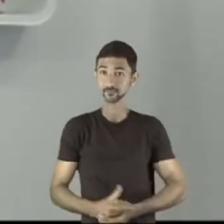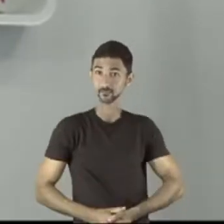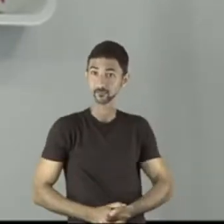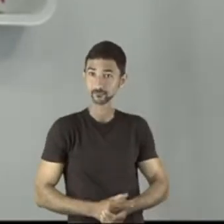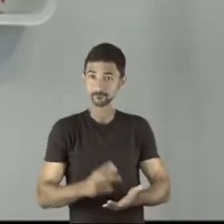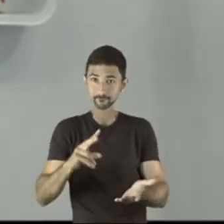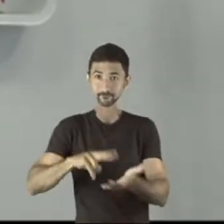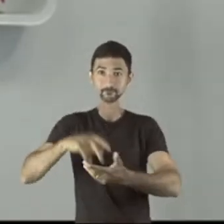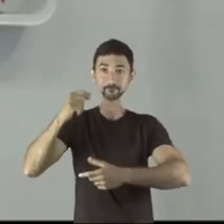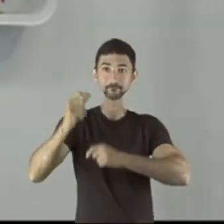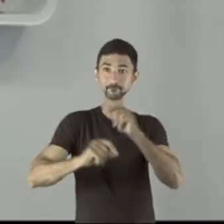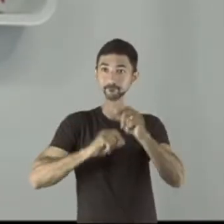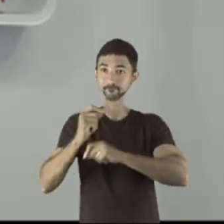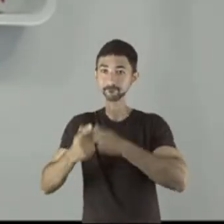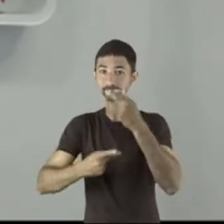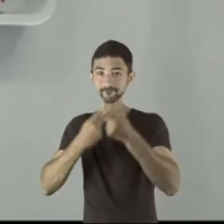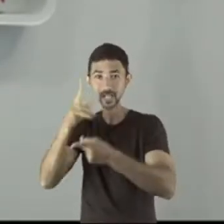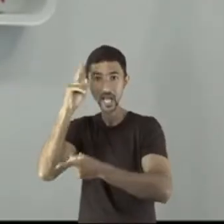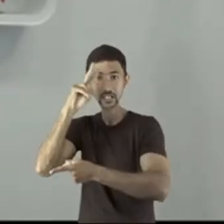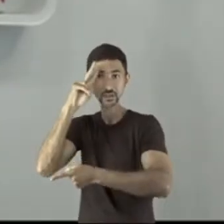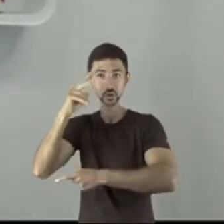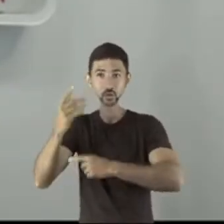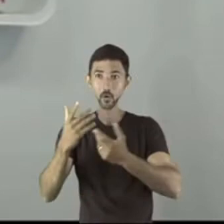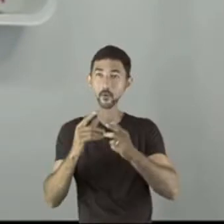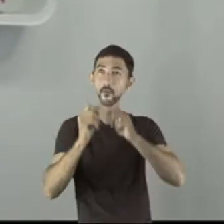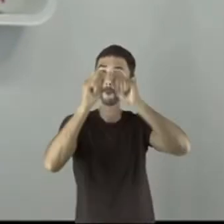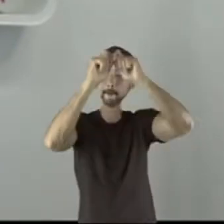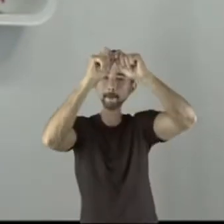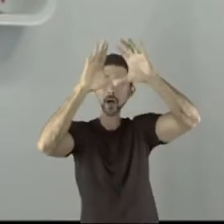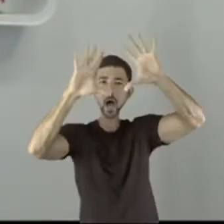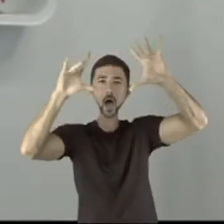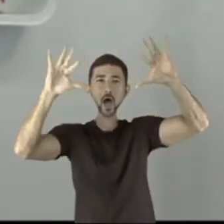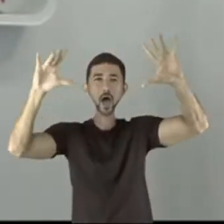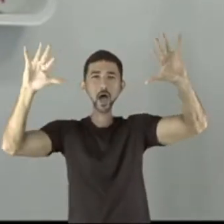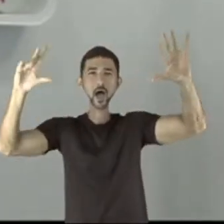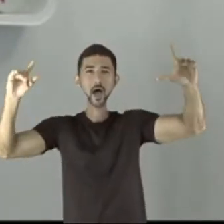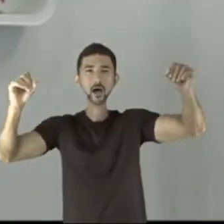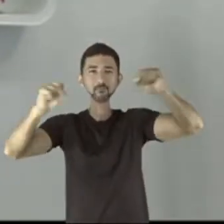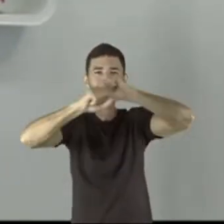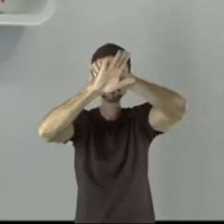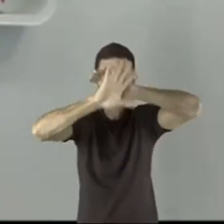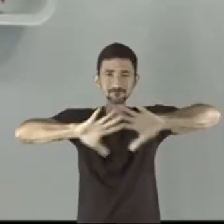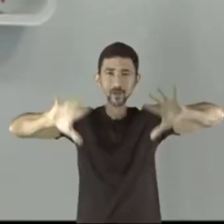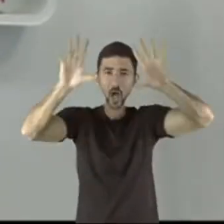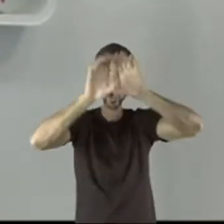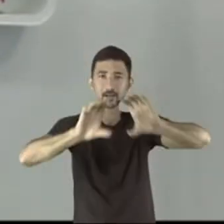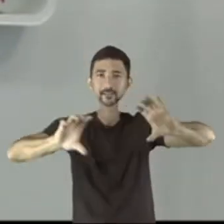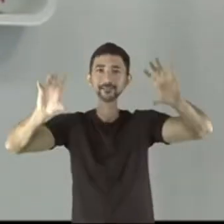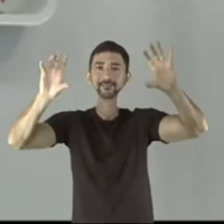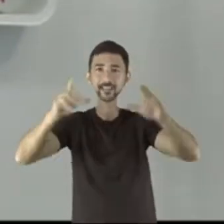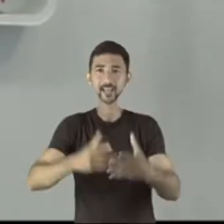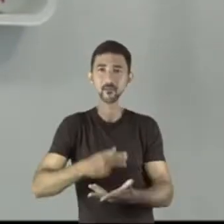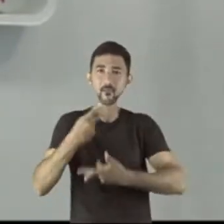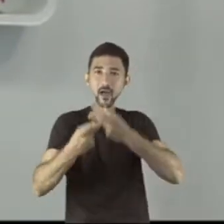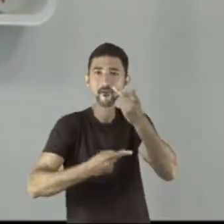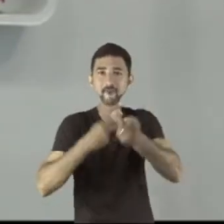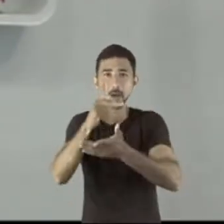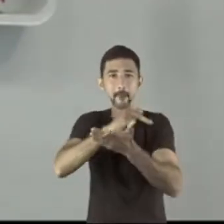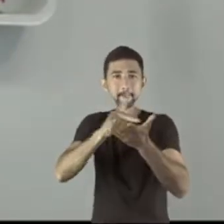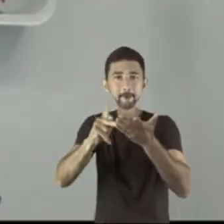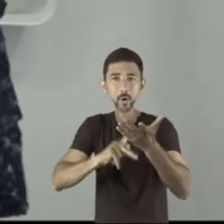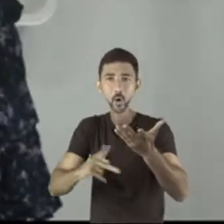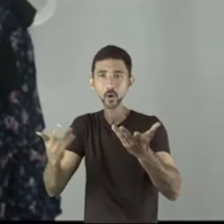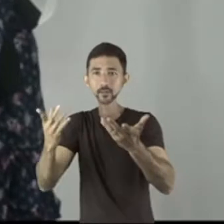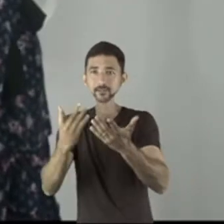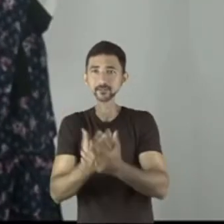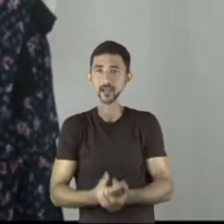Aumenta um ponto. quem conta um conto, acende as estrelas, ilumina todo o céu e recita a poesia.